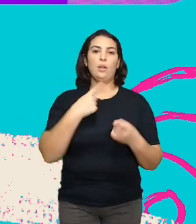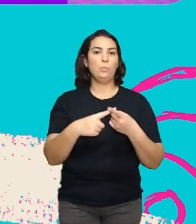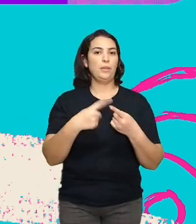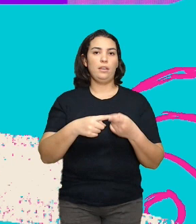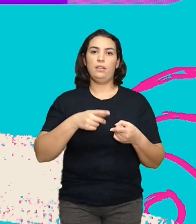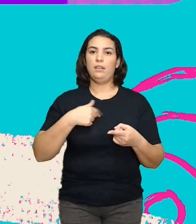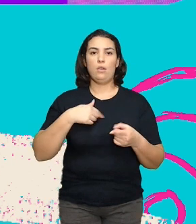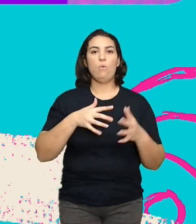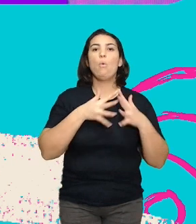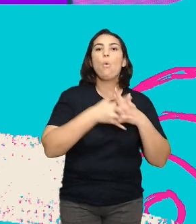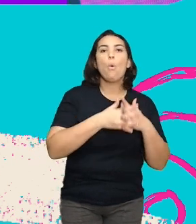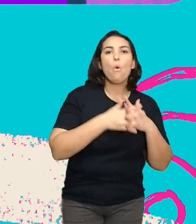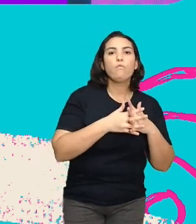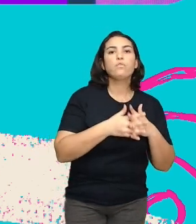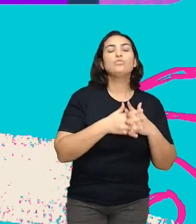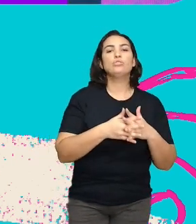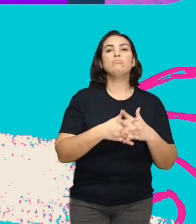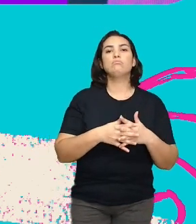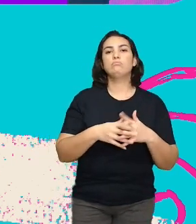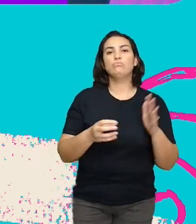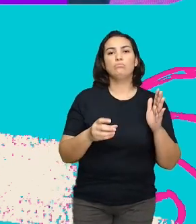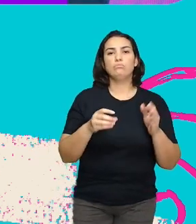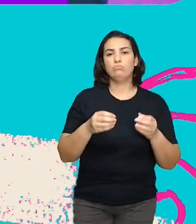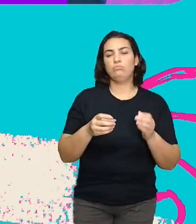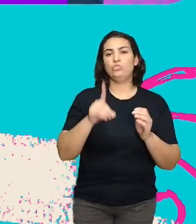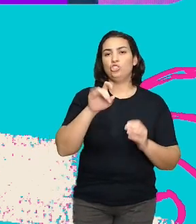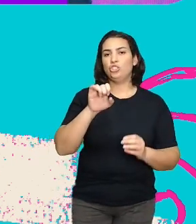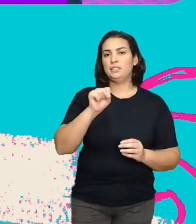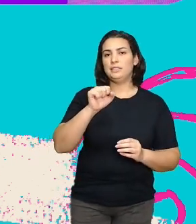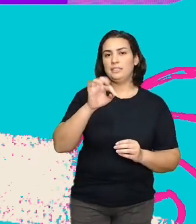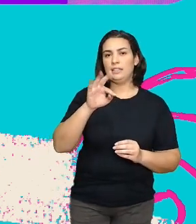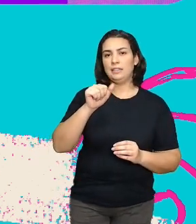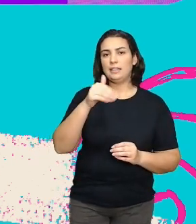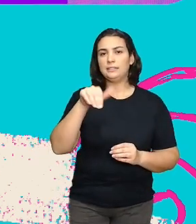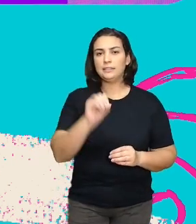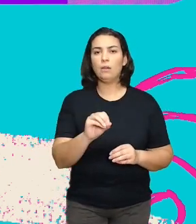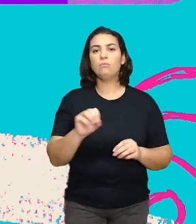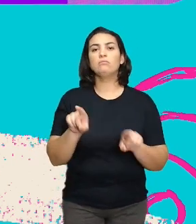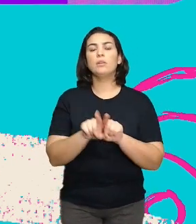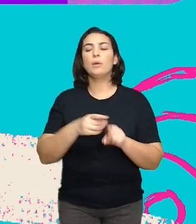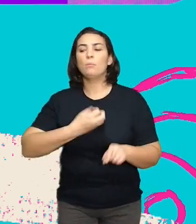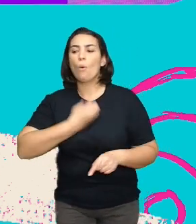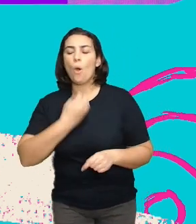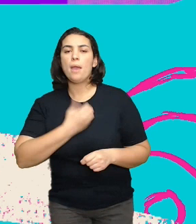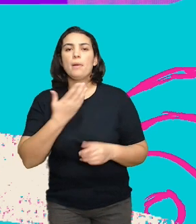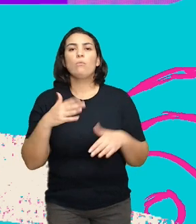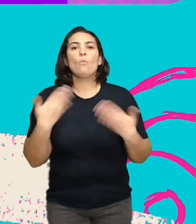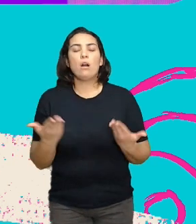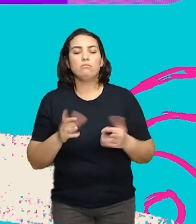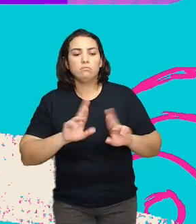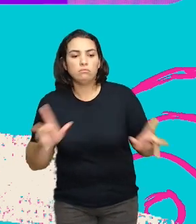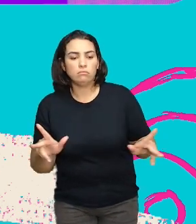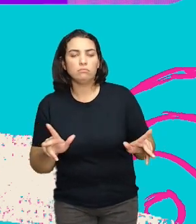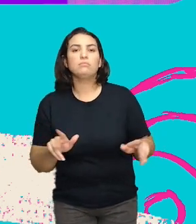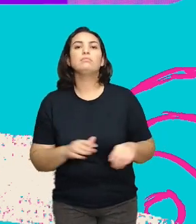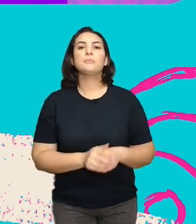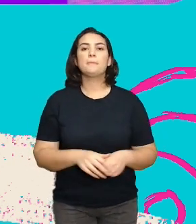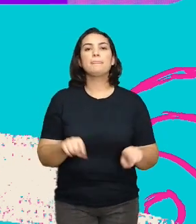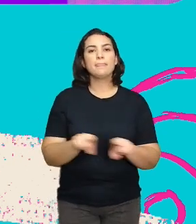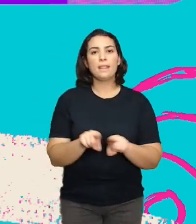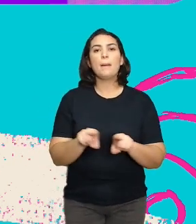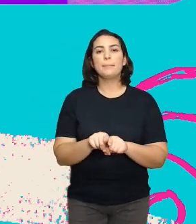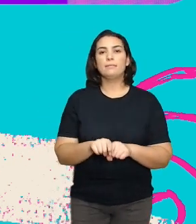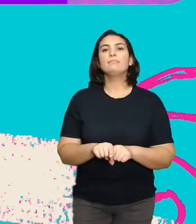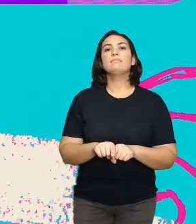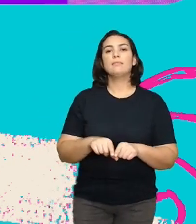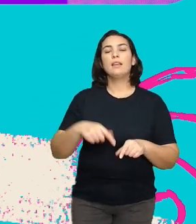com um poema, eu não sabia a diferença entre um e outro, e ir para a terapia que a escola ofereceu para